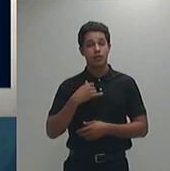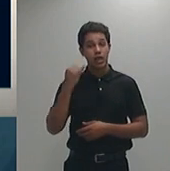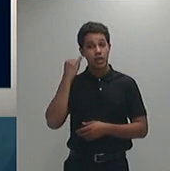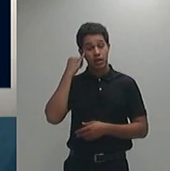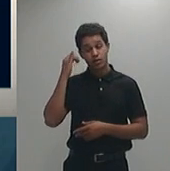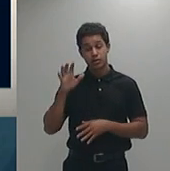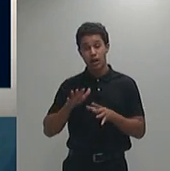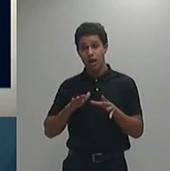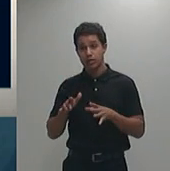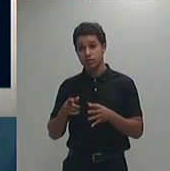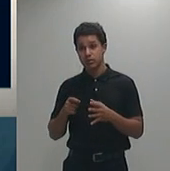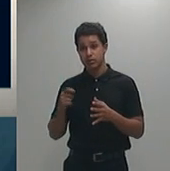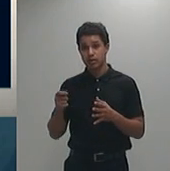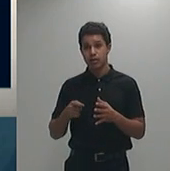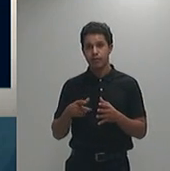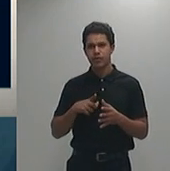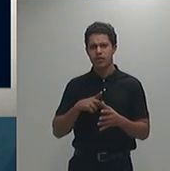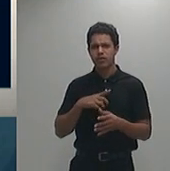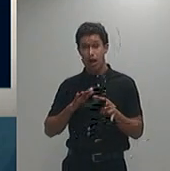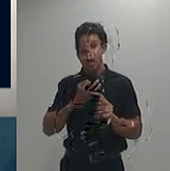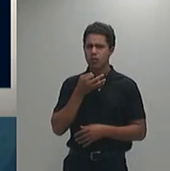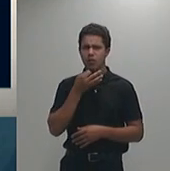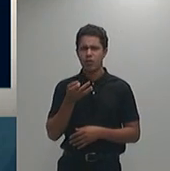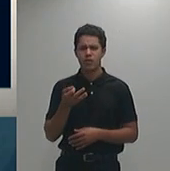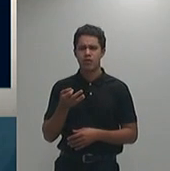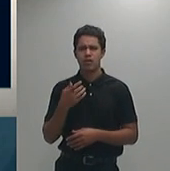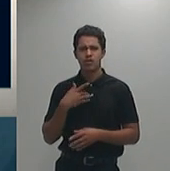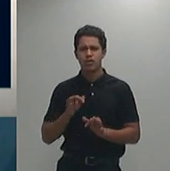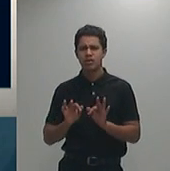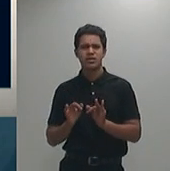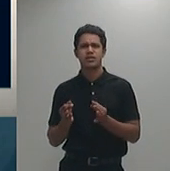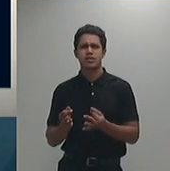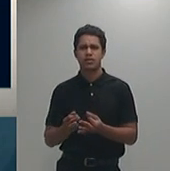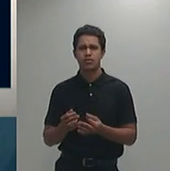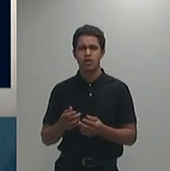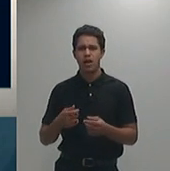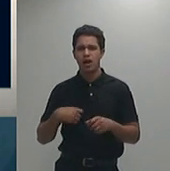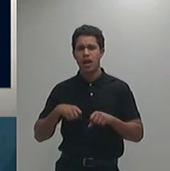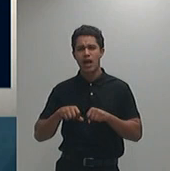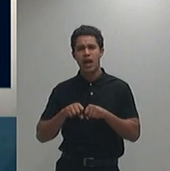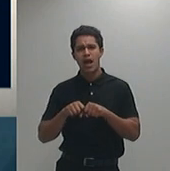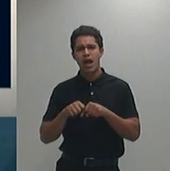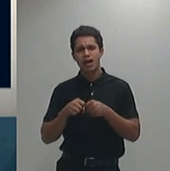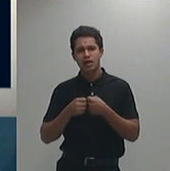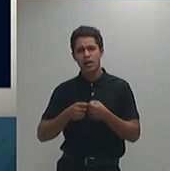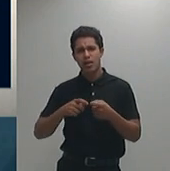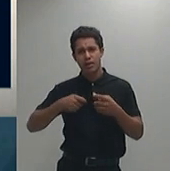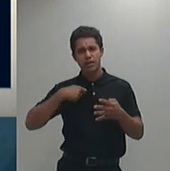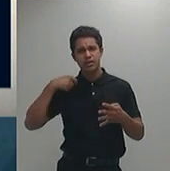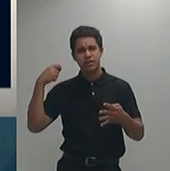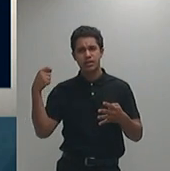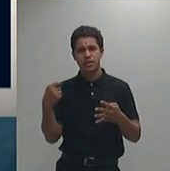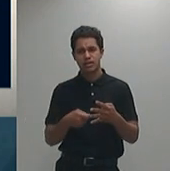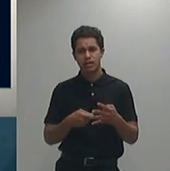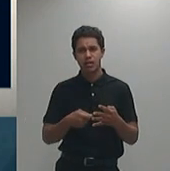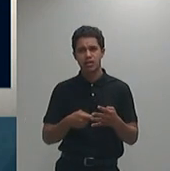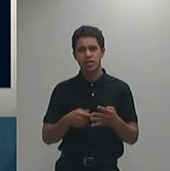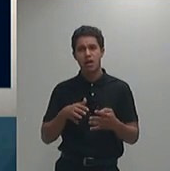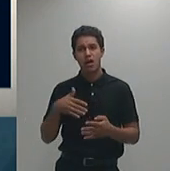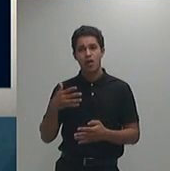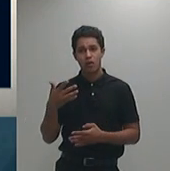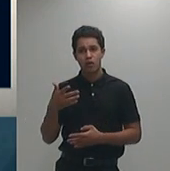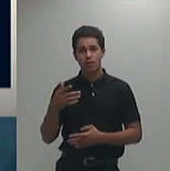rescisória tivesse por objeto apenas a desconstituição da sentença quanto ao Capítulo dos